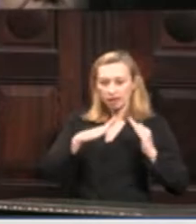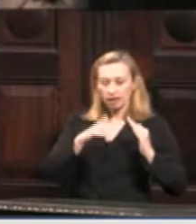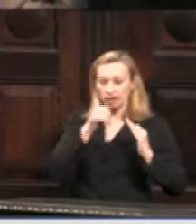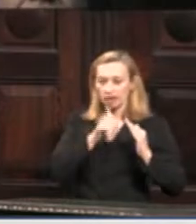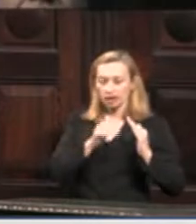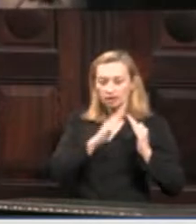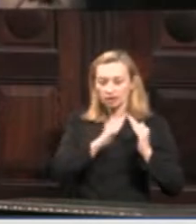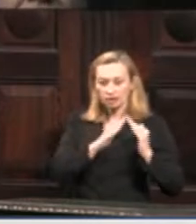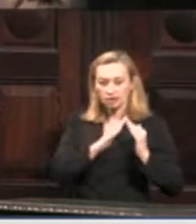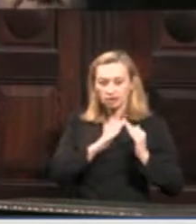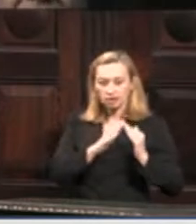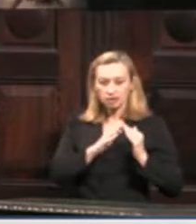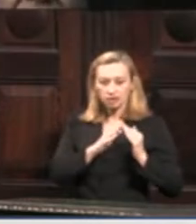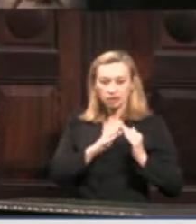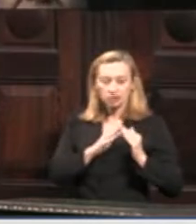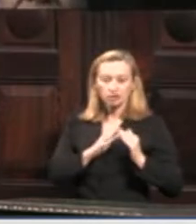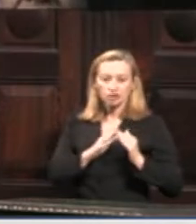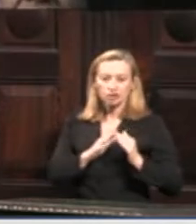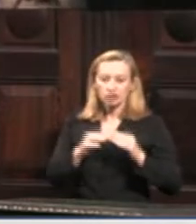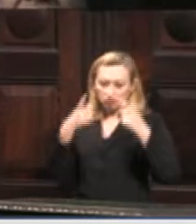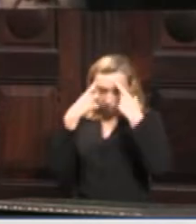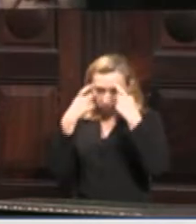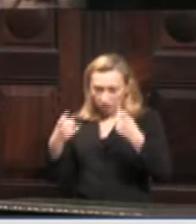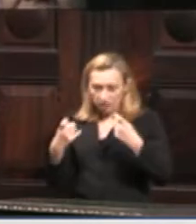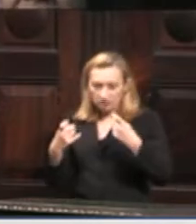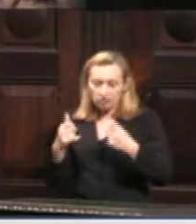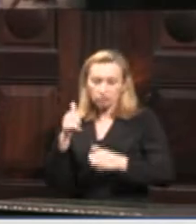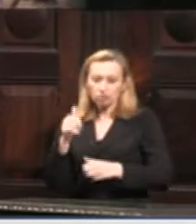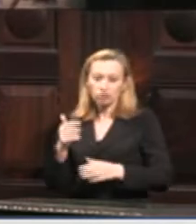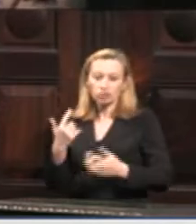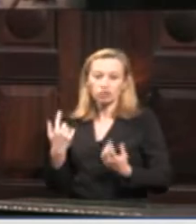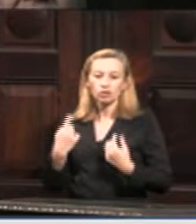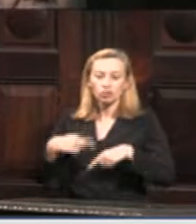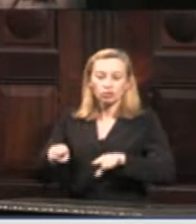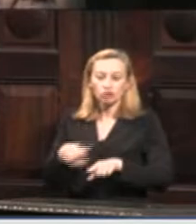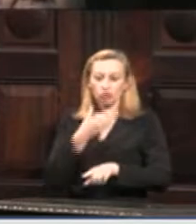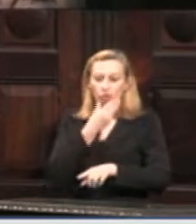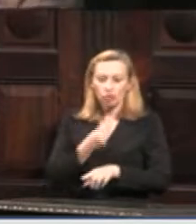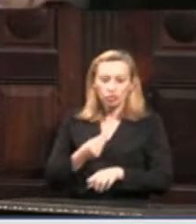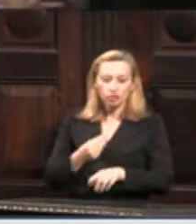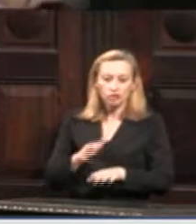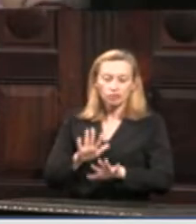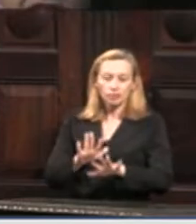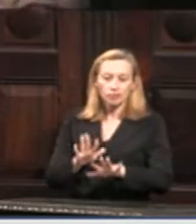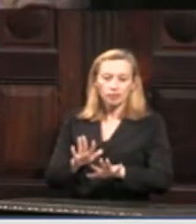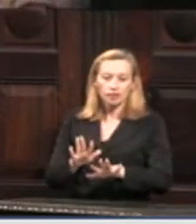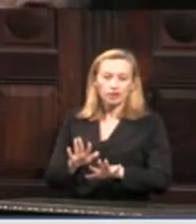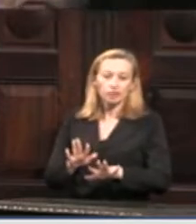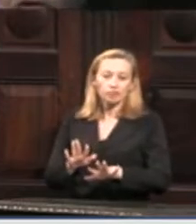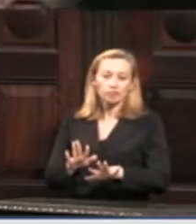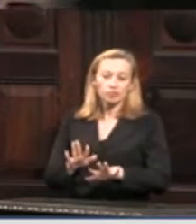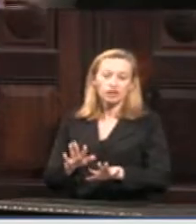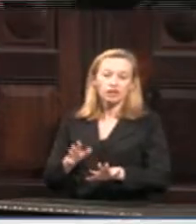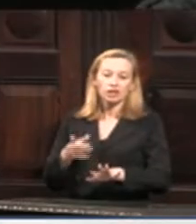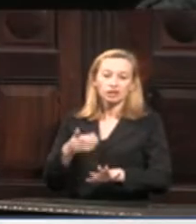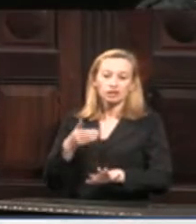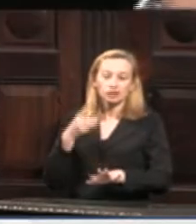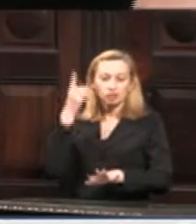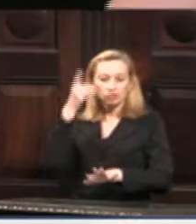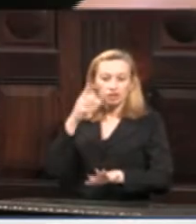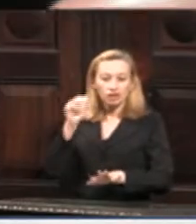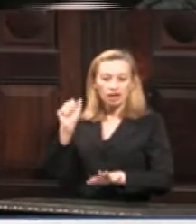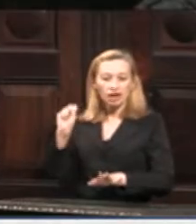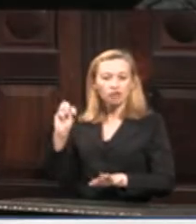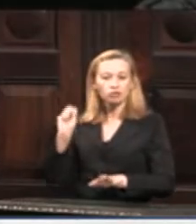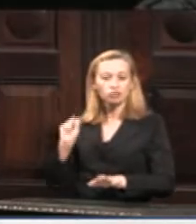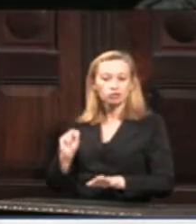ressocialização dos agressores no âmbito do Estado do Rio de Janeiro. Pela ordem, senhor presidente, sobre a votação. Deputado Carlos Mink. Senhor presidente, eu